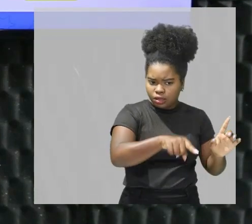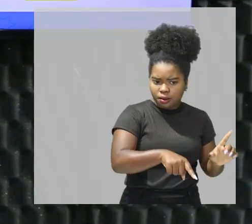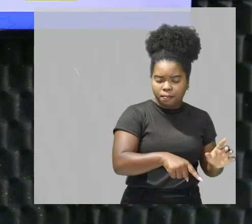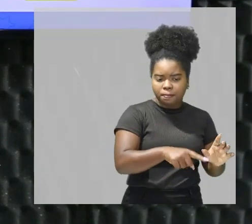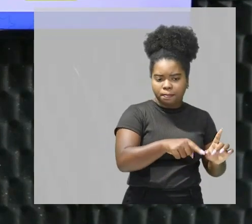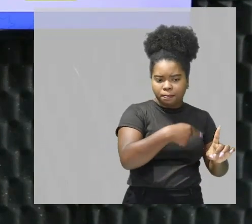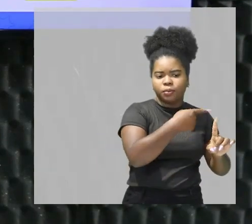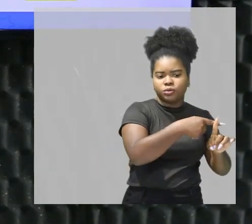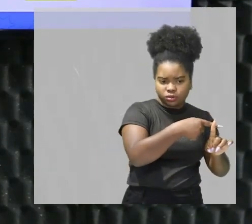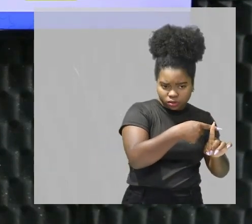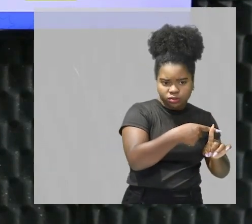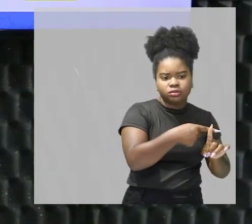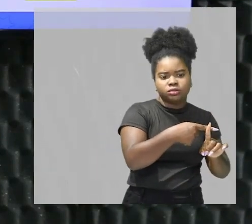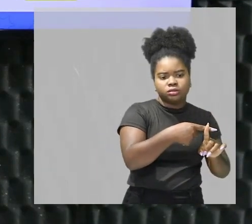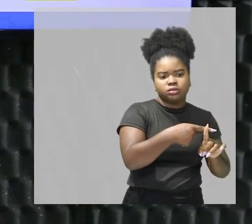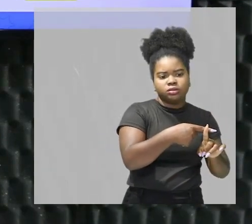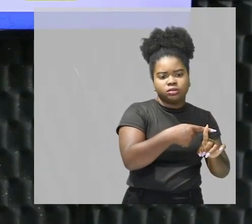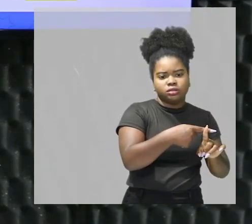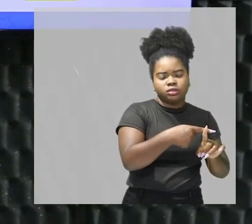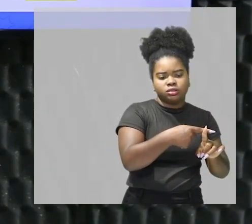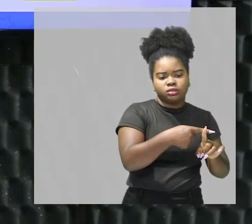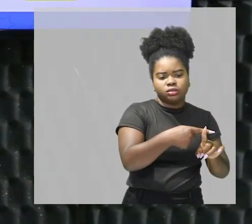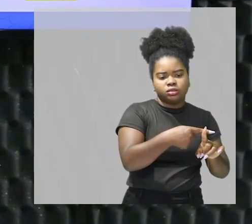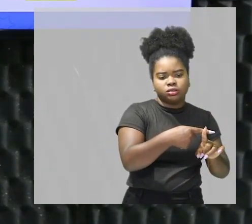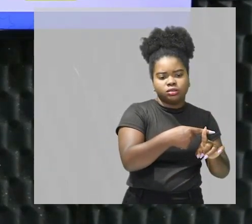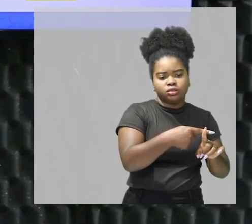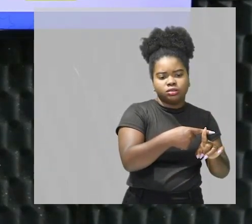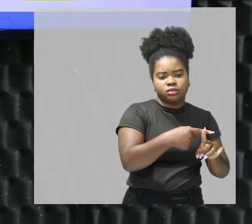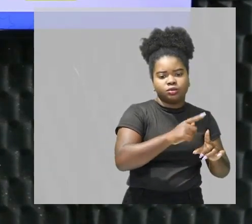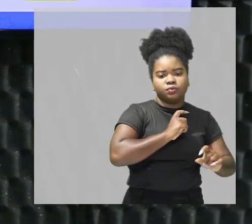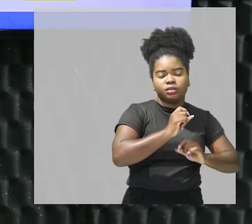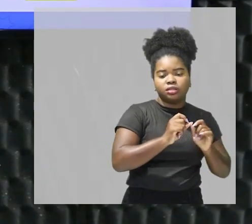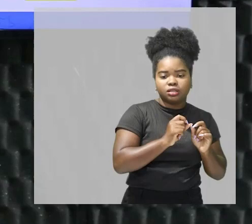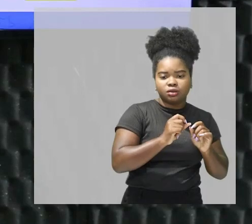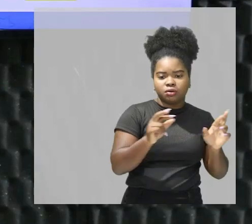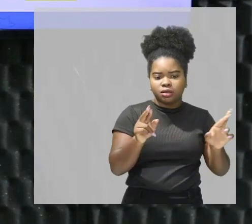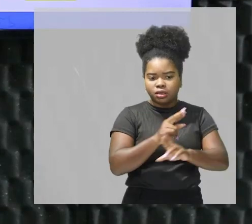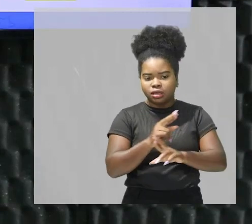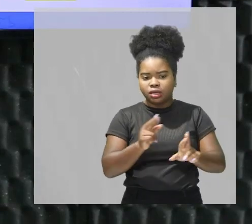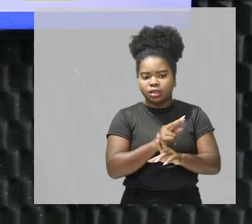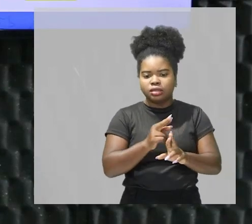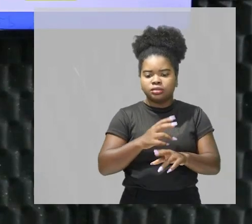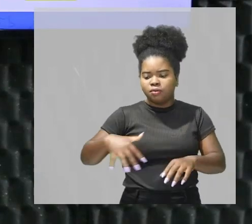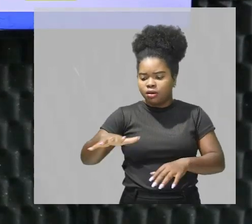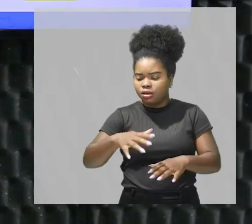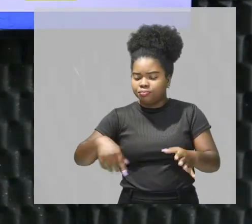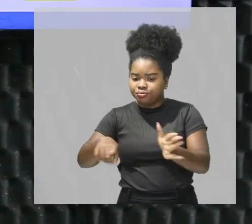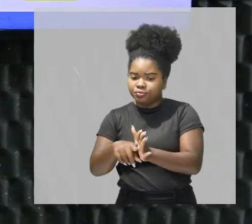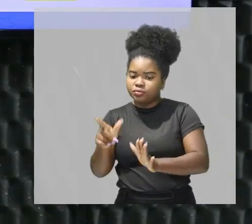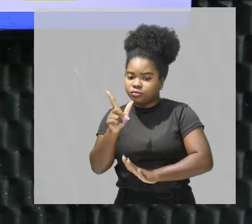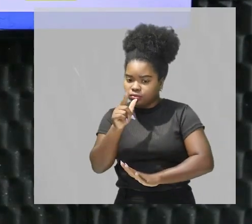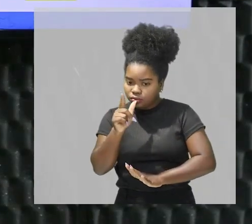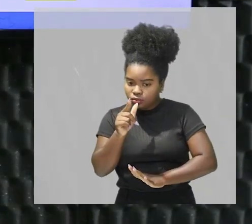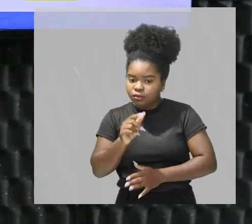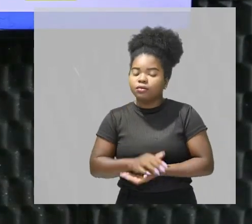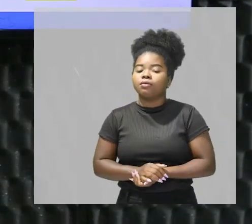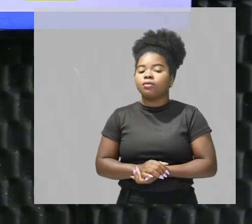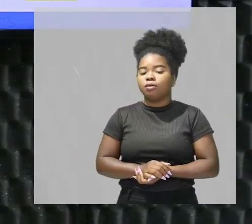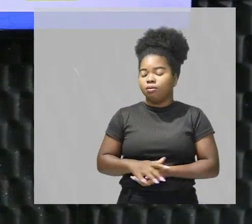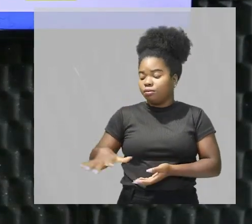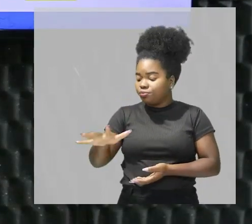de amônio irá atrair a região negativa da água. A região negativa do